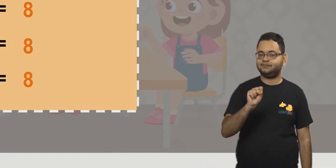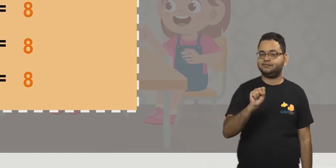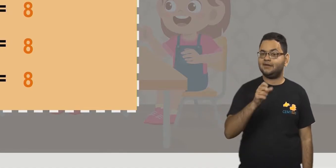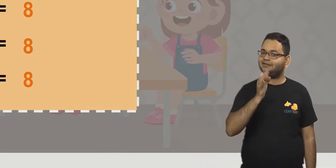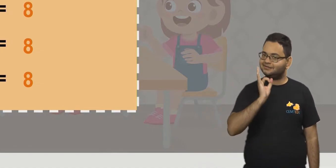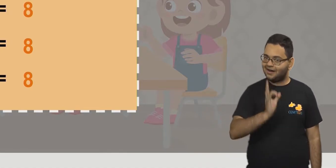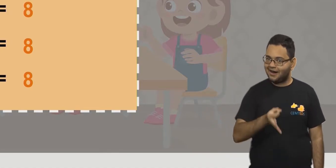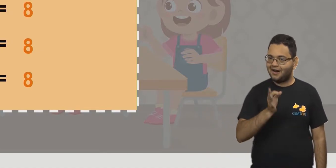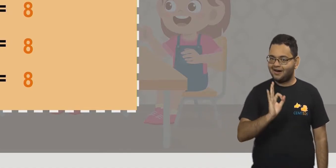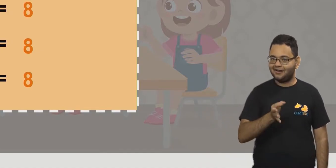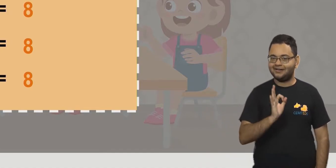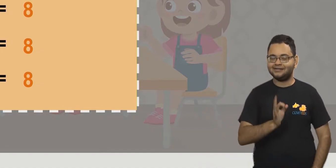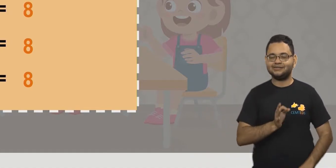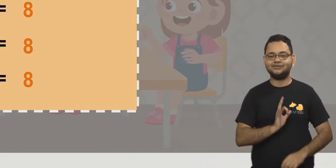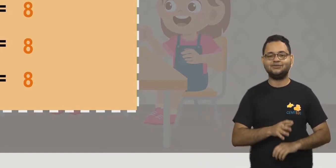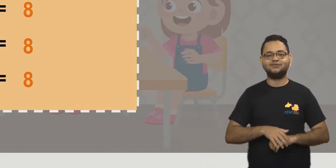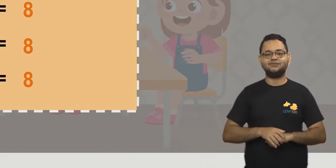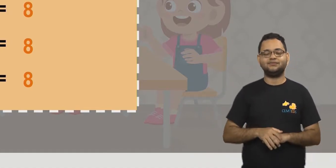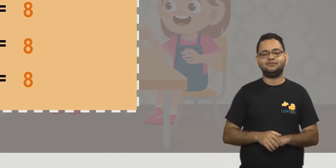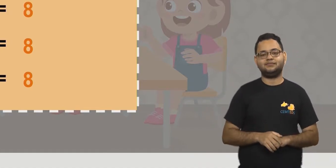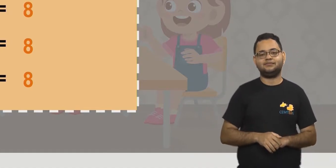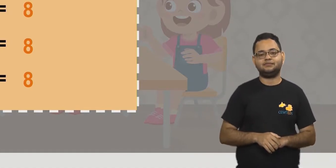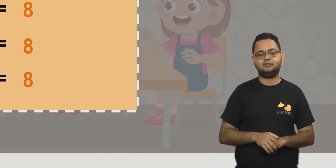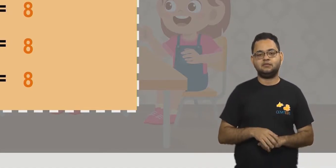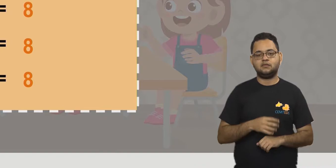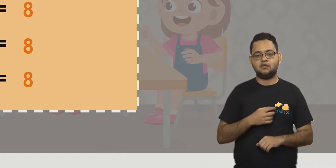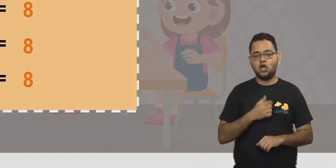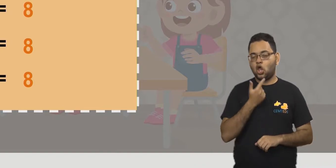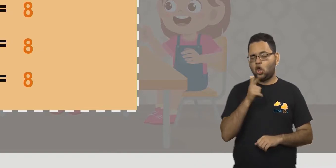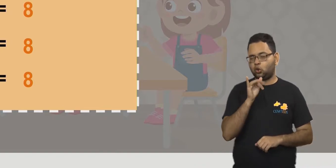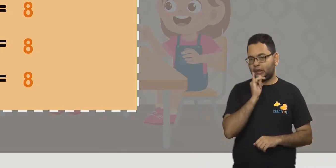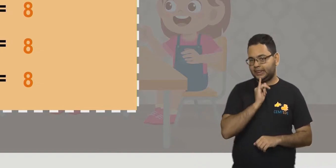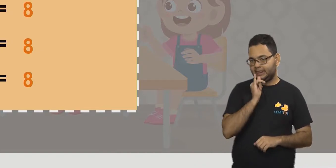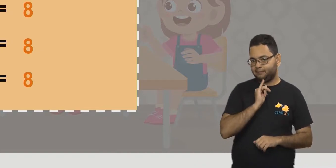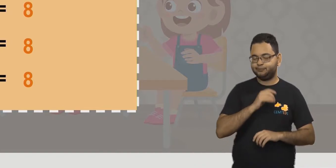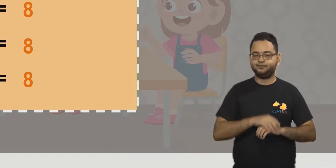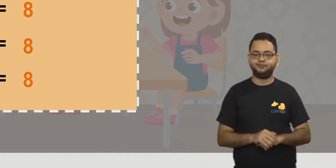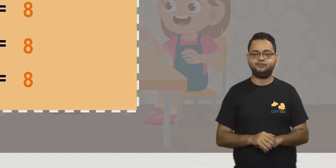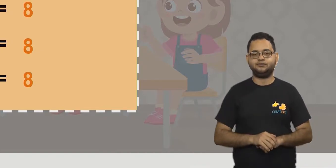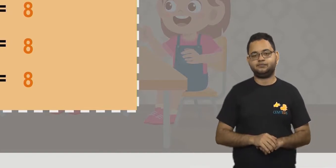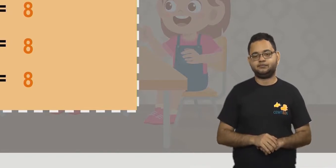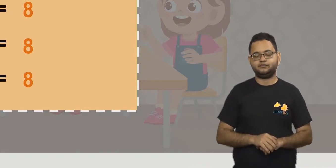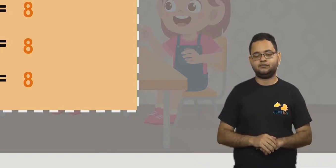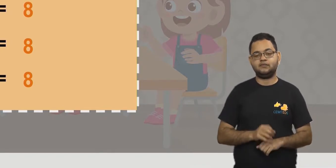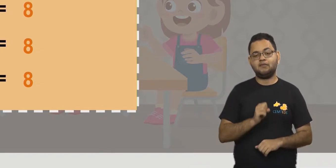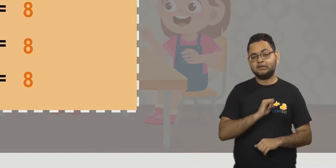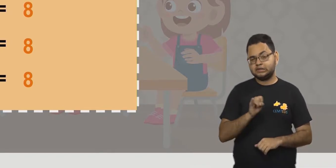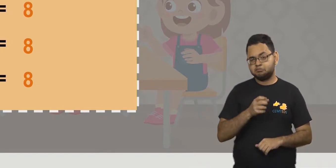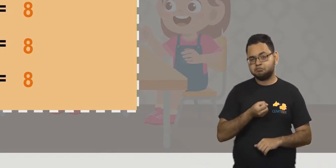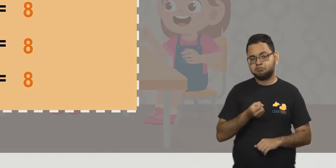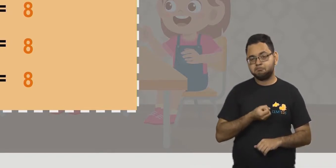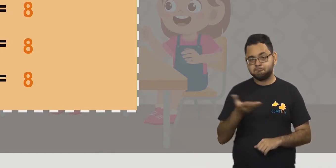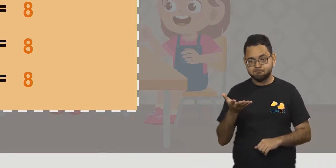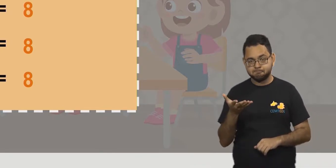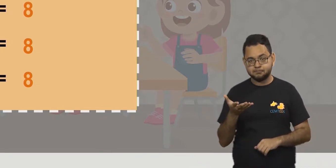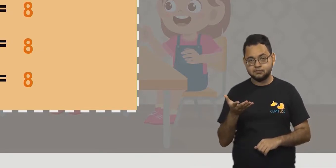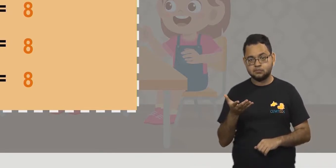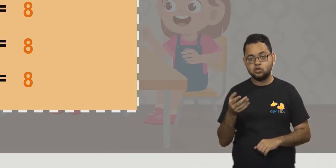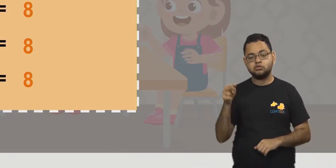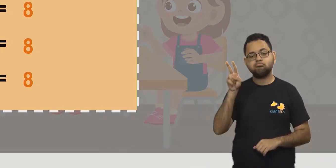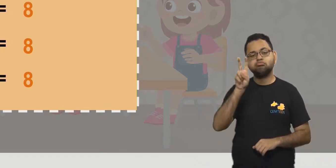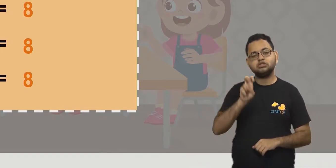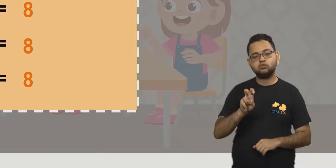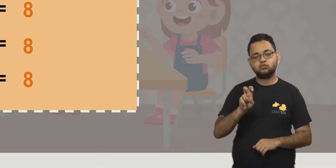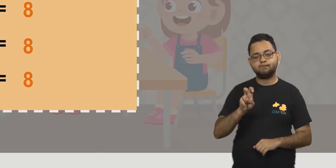número 8 isso mesmo agora vamos para outra tentativa eu joguei o